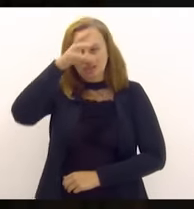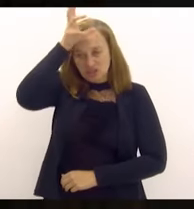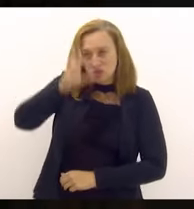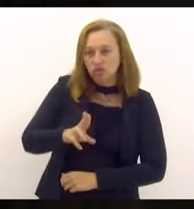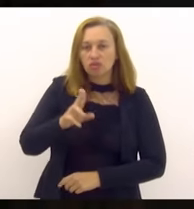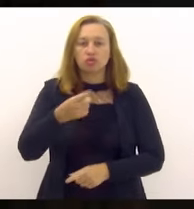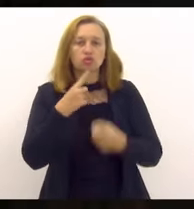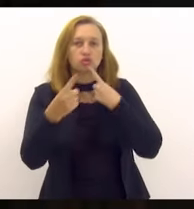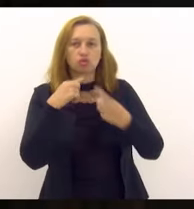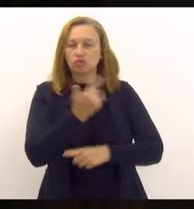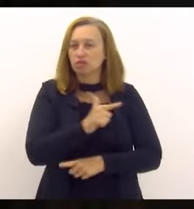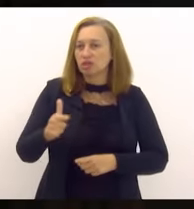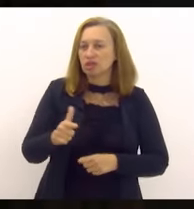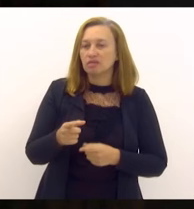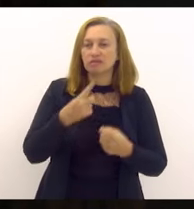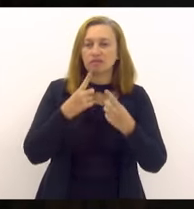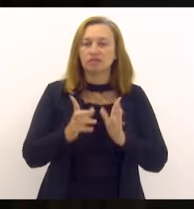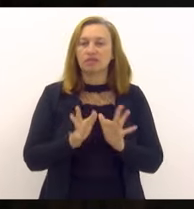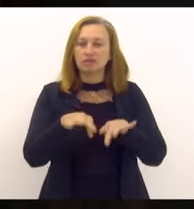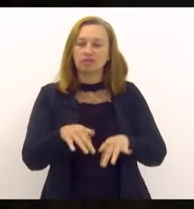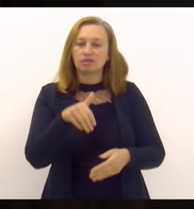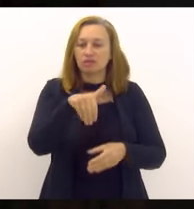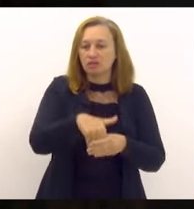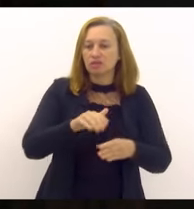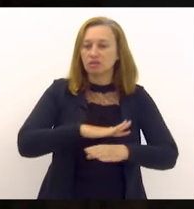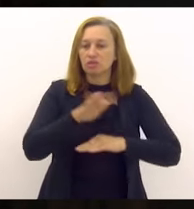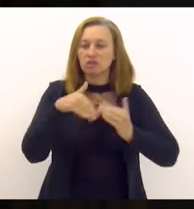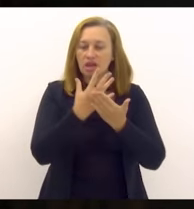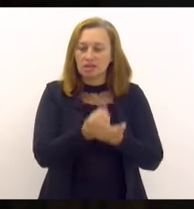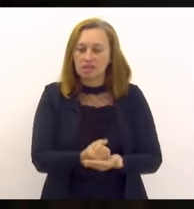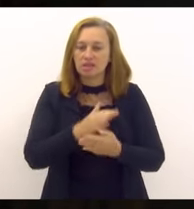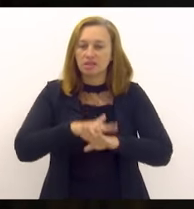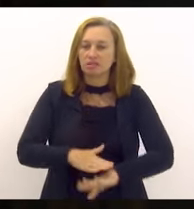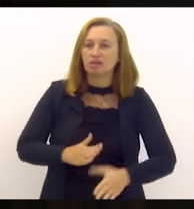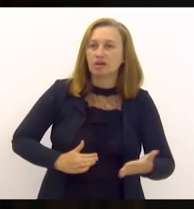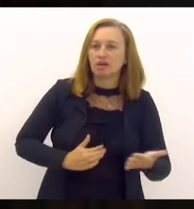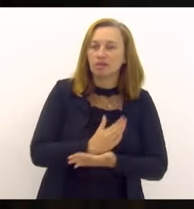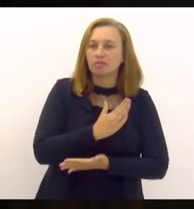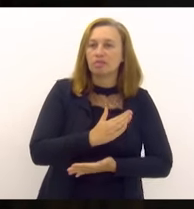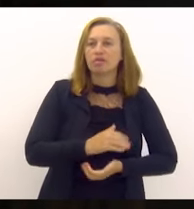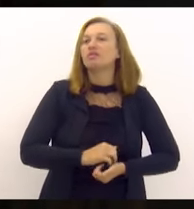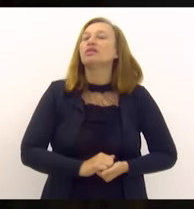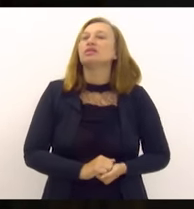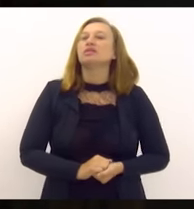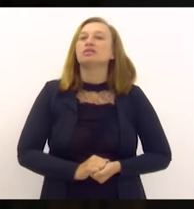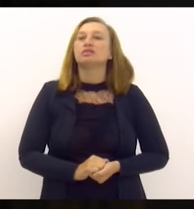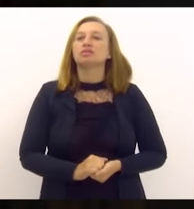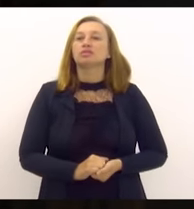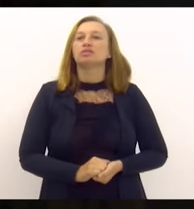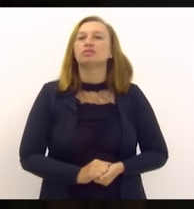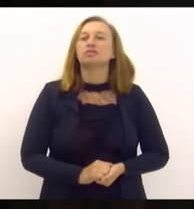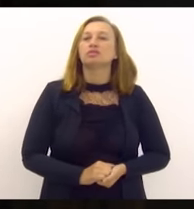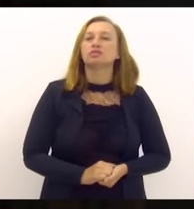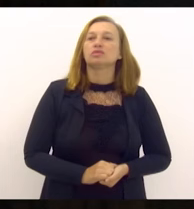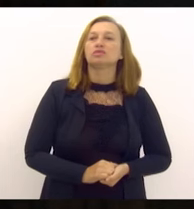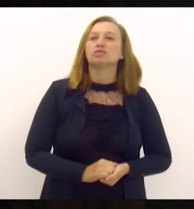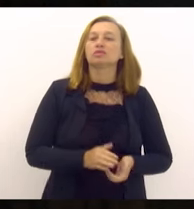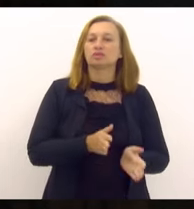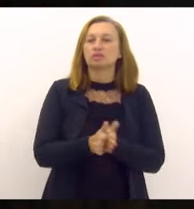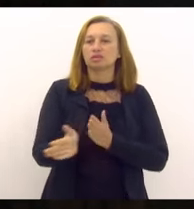queira discutir, encerrada a discussão. Em votação, os senhores que aprovam permaneçam como estão. Aprovado, vai à